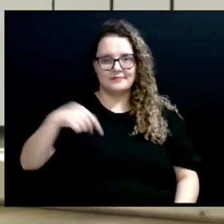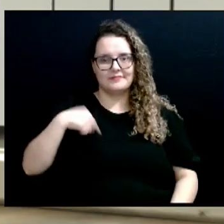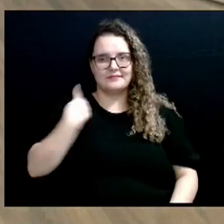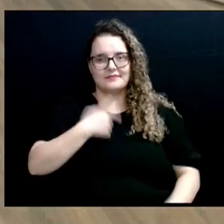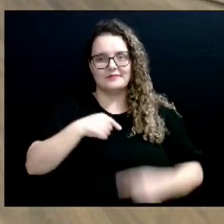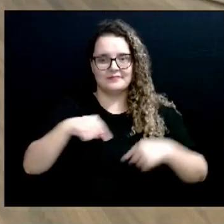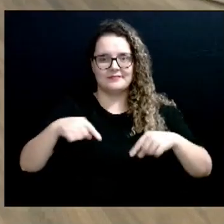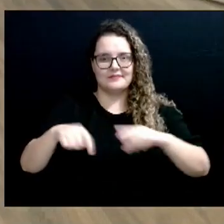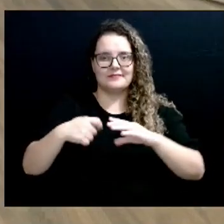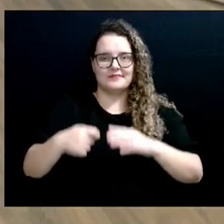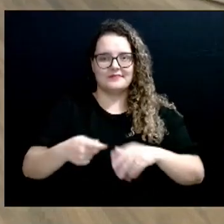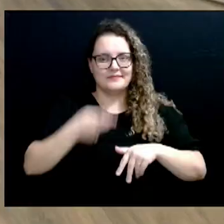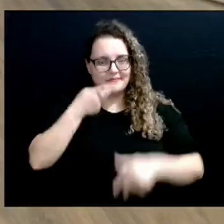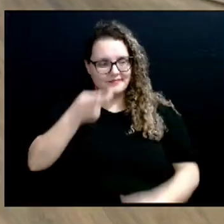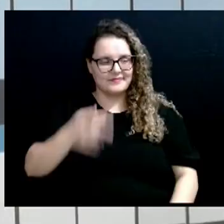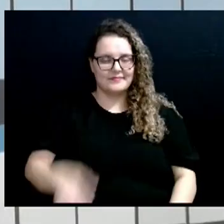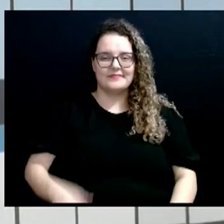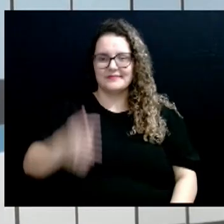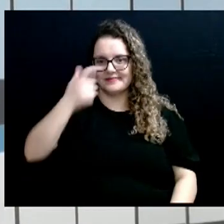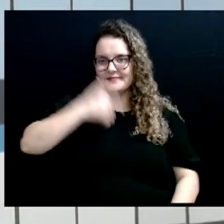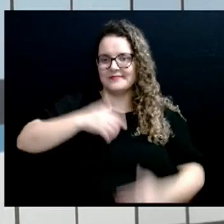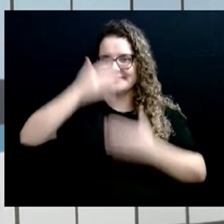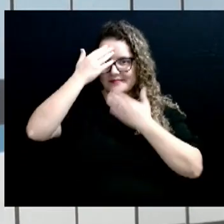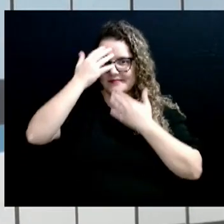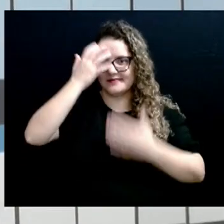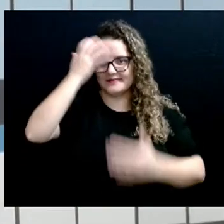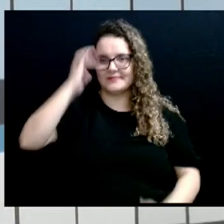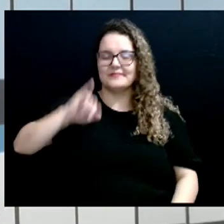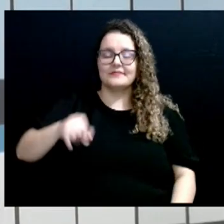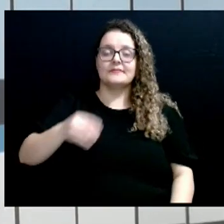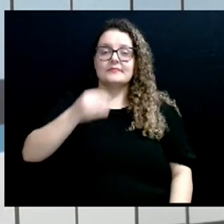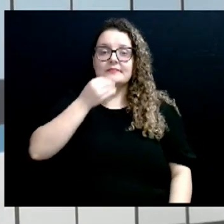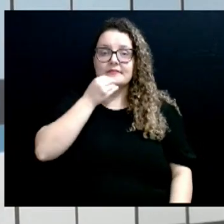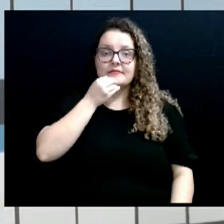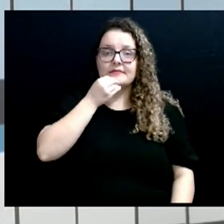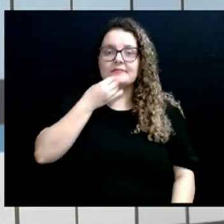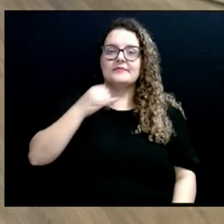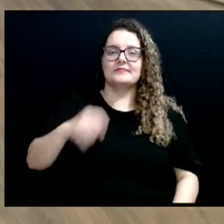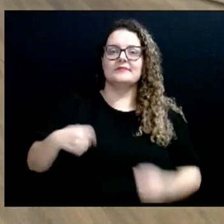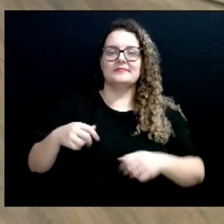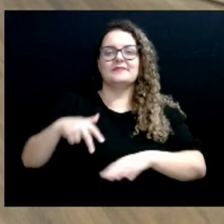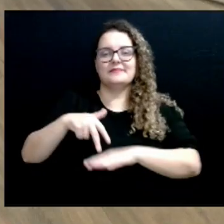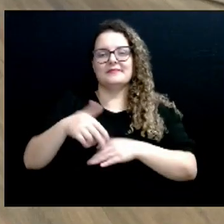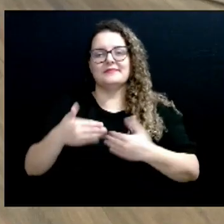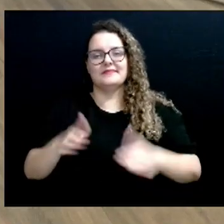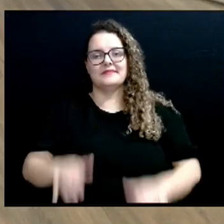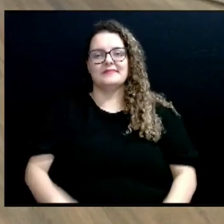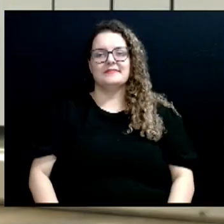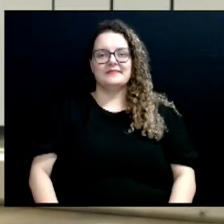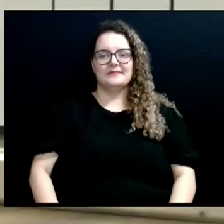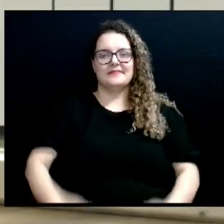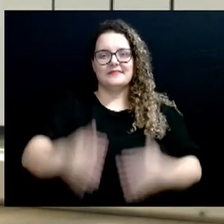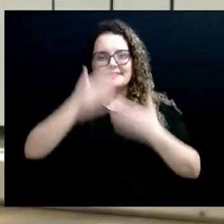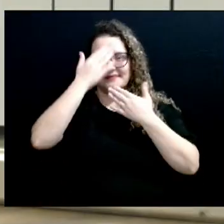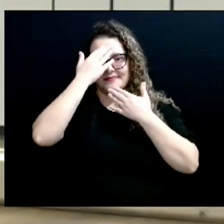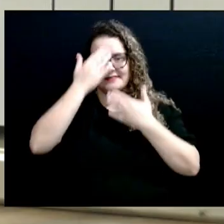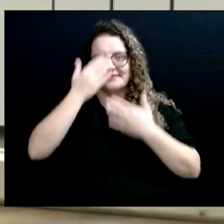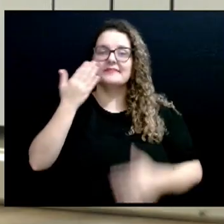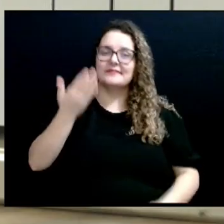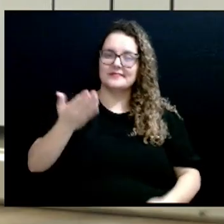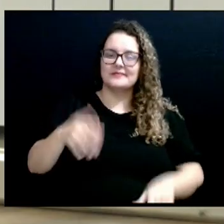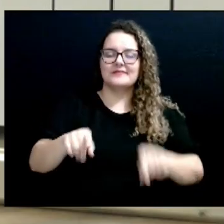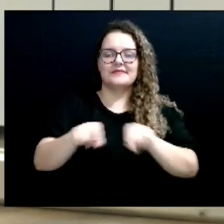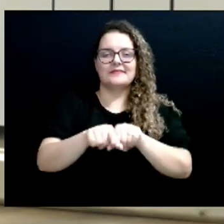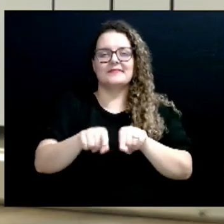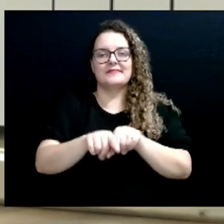sua opinião. Eu que agradeço, Carla. Agradeço a oportunidade. Se precisar, a gente está à disposição. Muito obrigada. Obrigada a você também que nos acompanhou